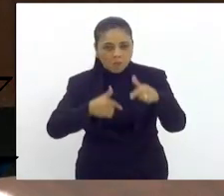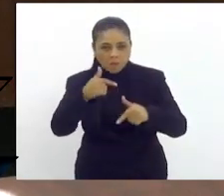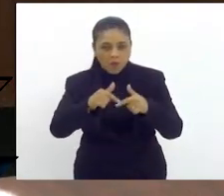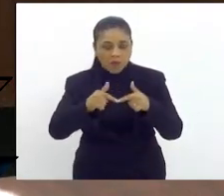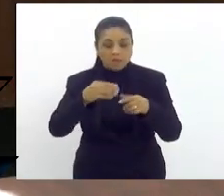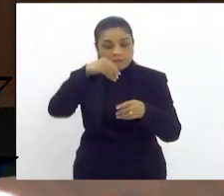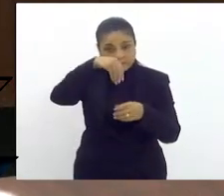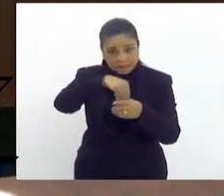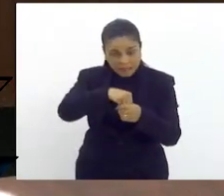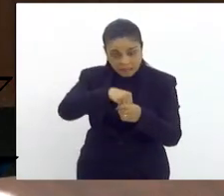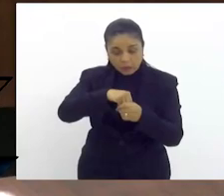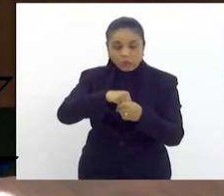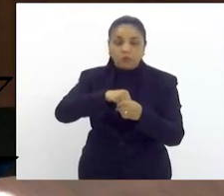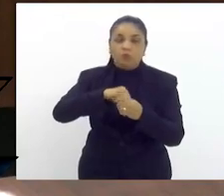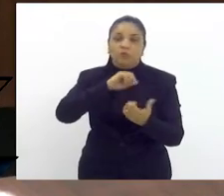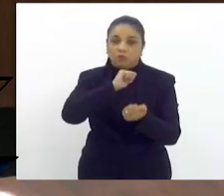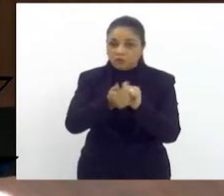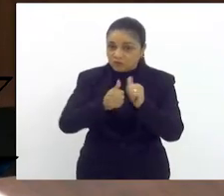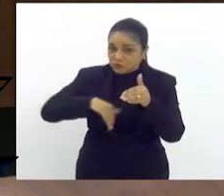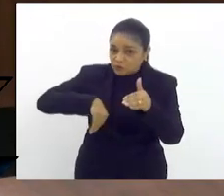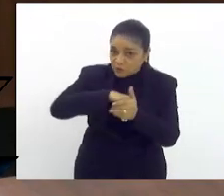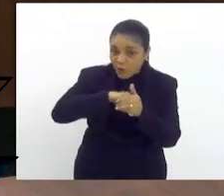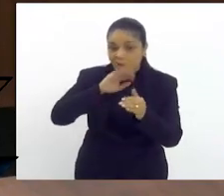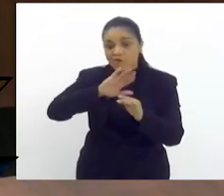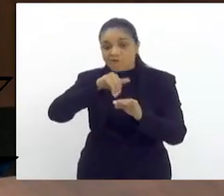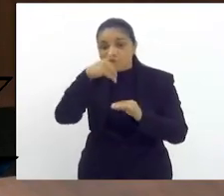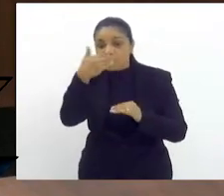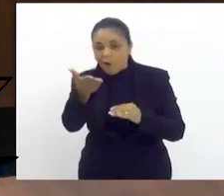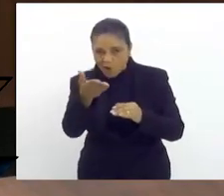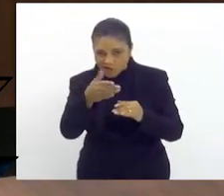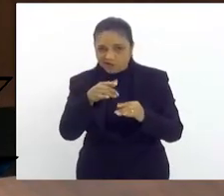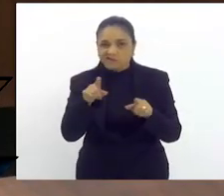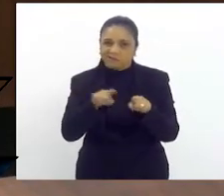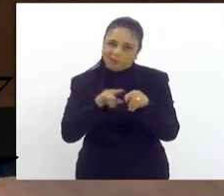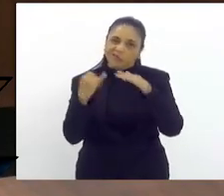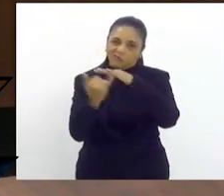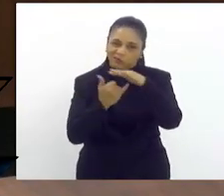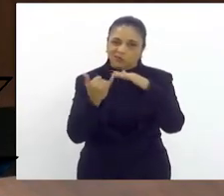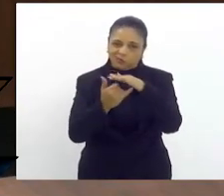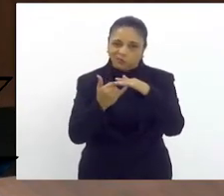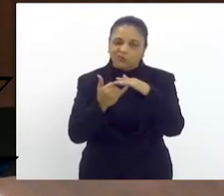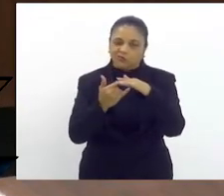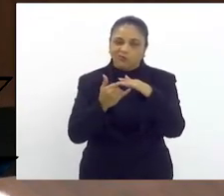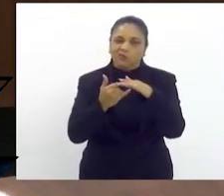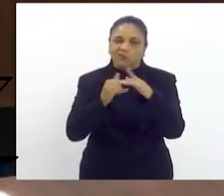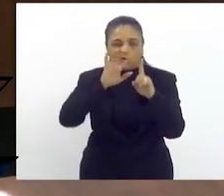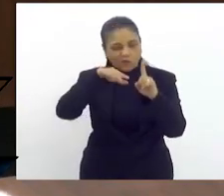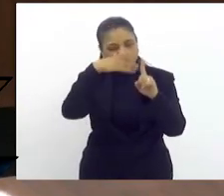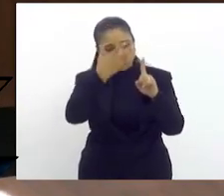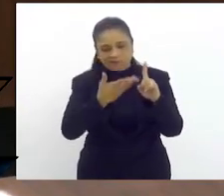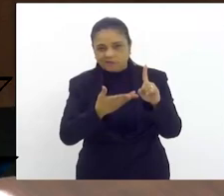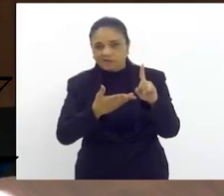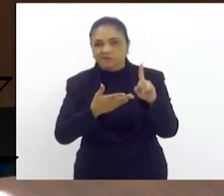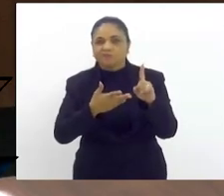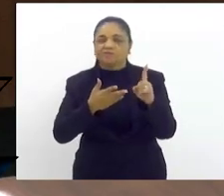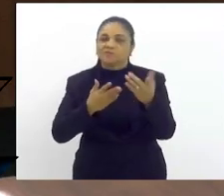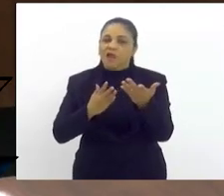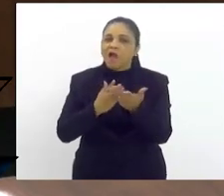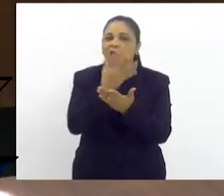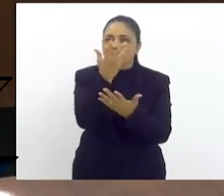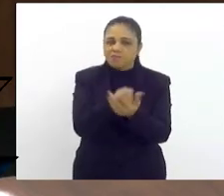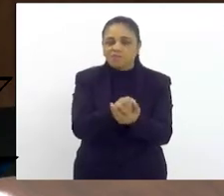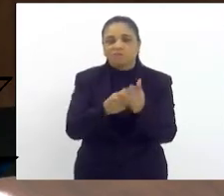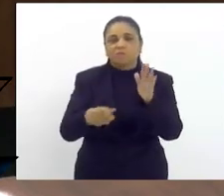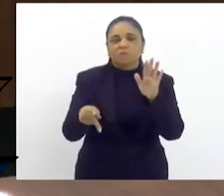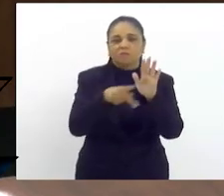e fora do futebol e vamos homenagear também o Vinícius Junior é aprovando esse